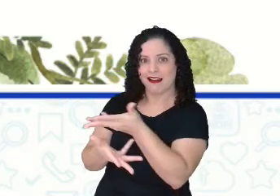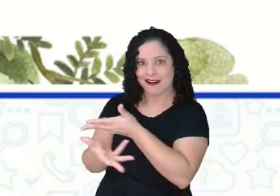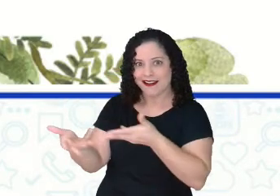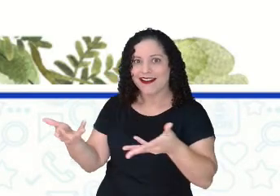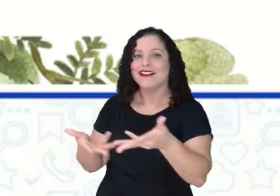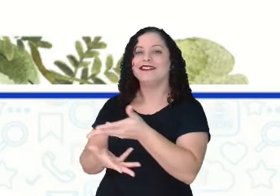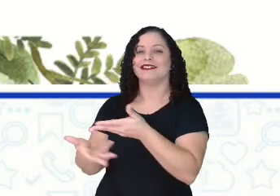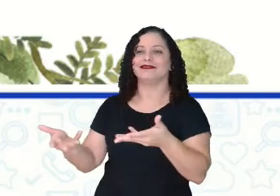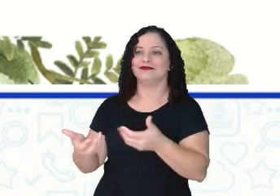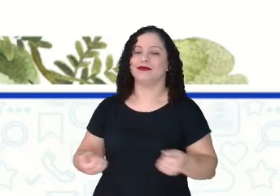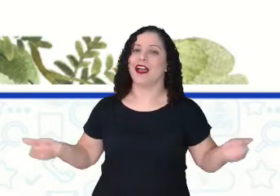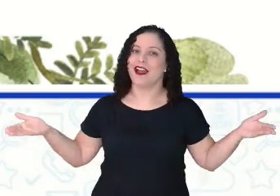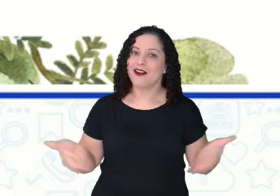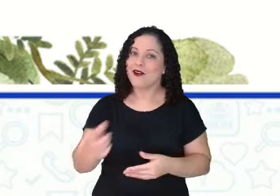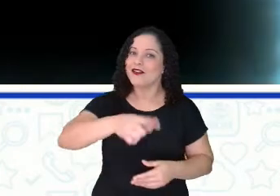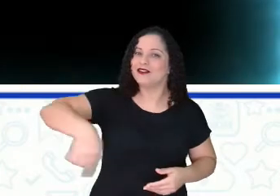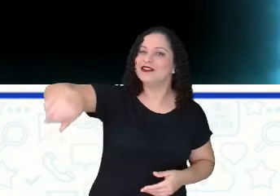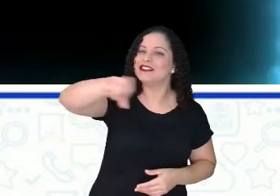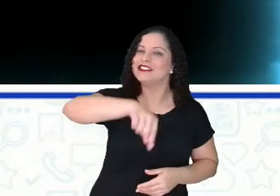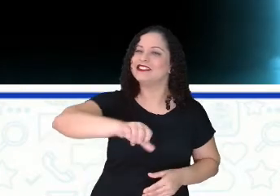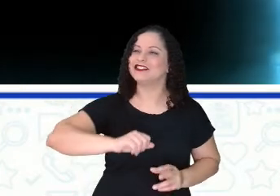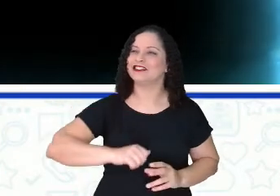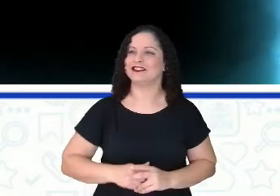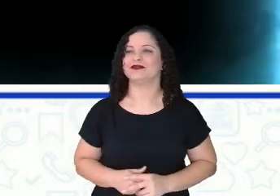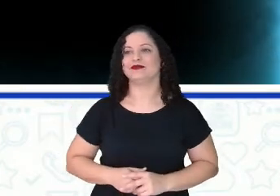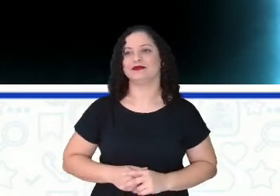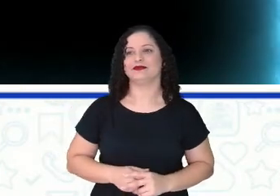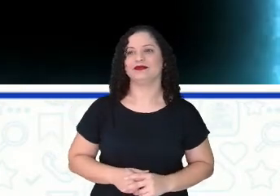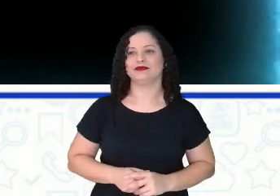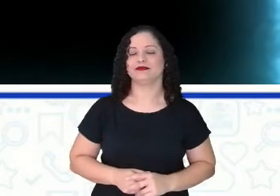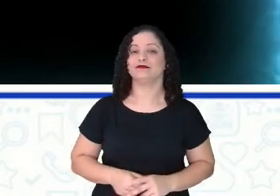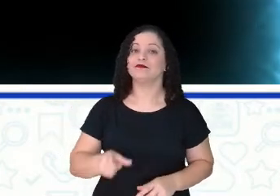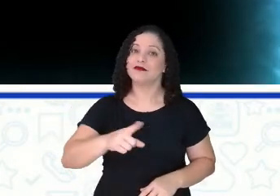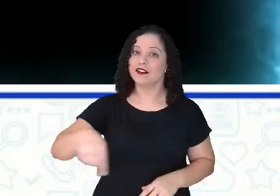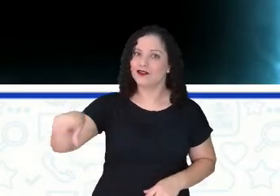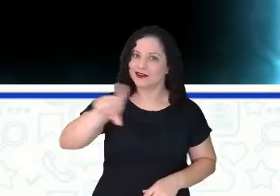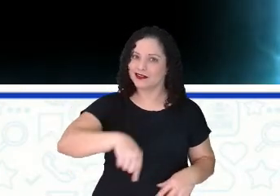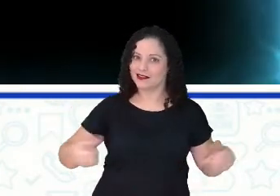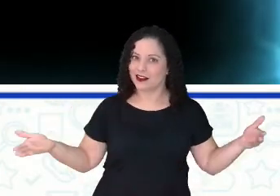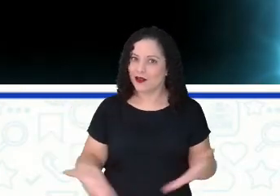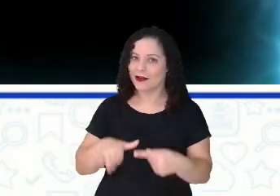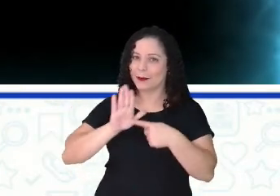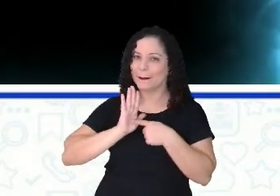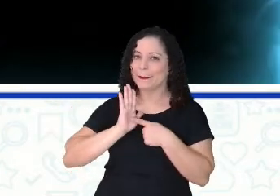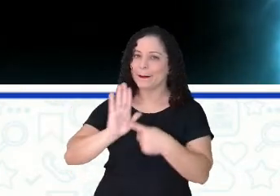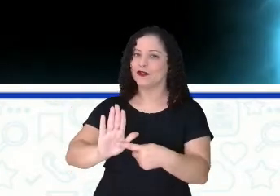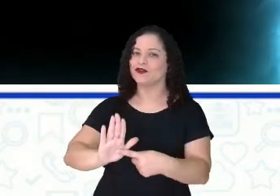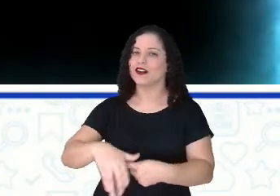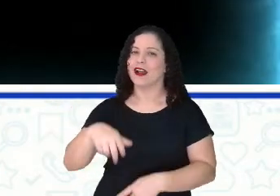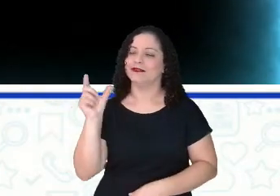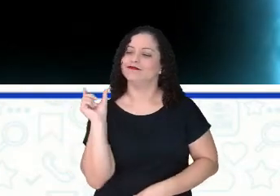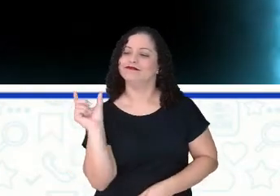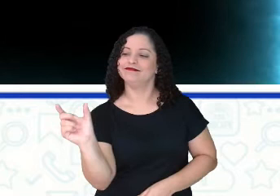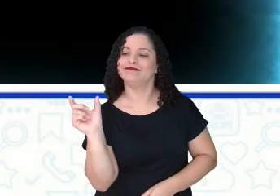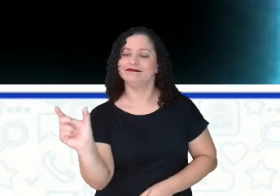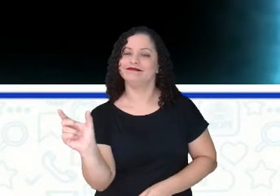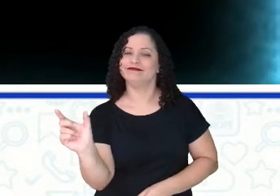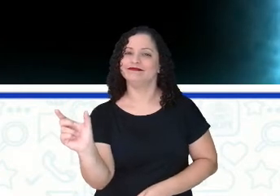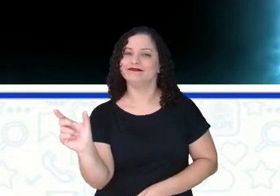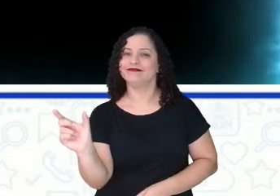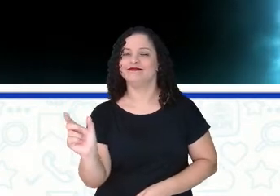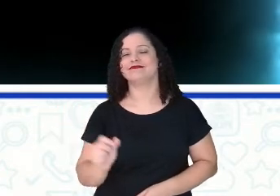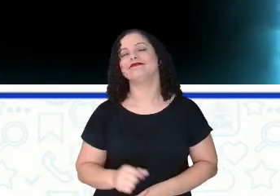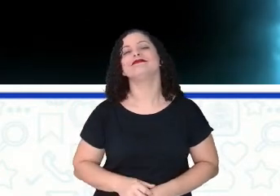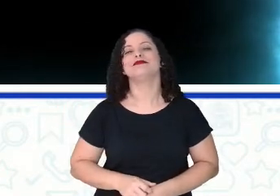Agora é a vez de vocês. Então, indique um hiperônimo para os conjuntos a seguir.